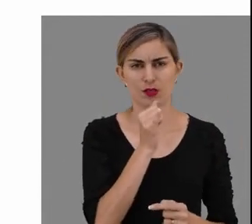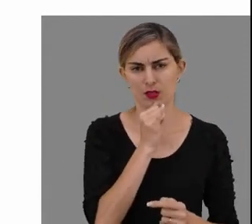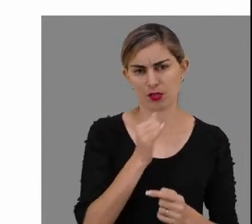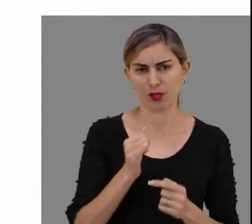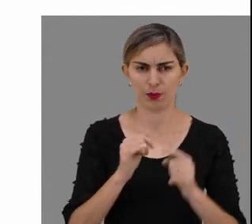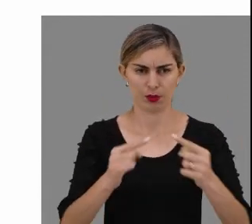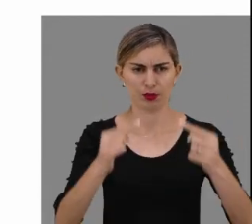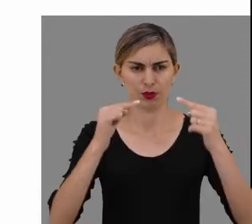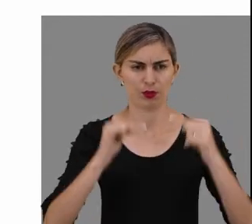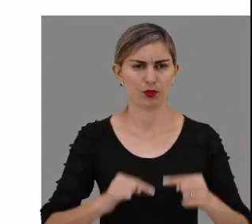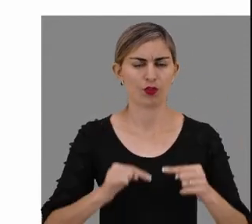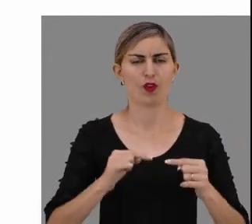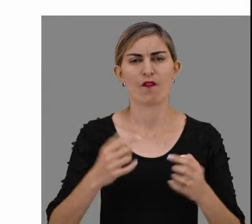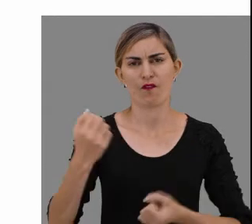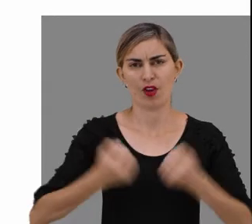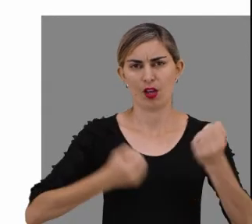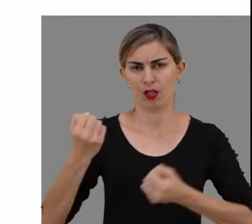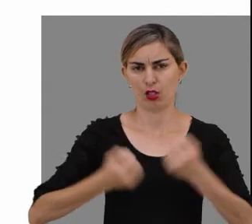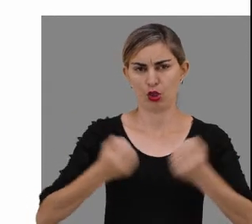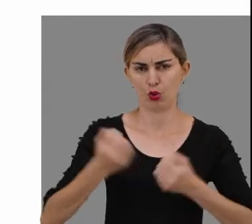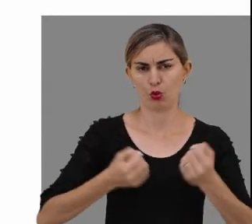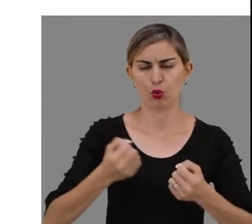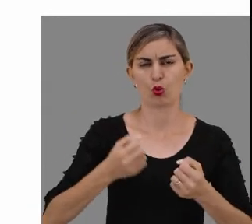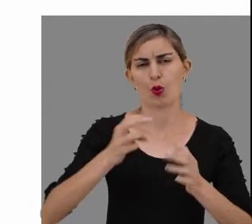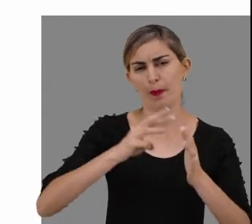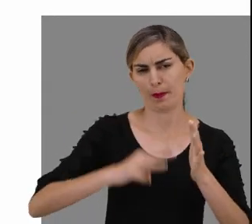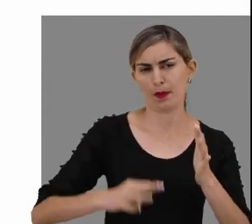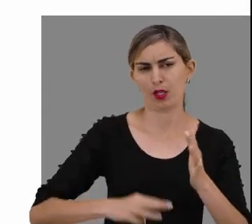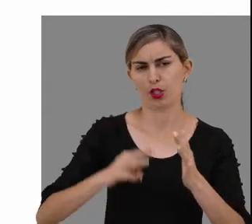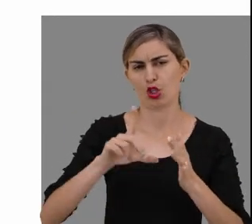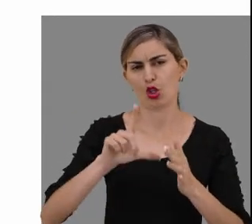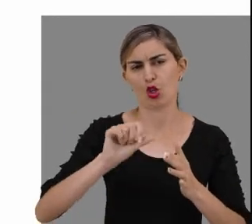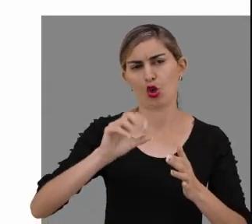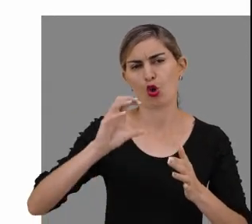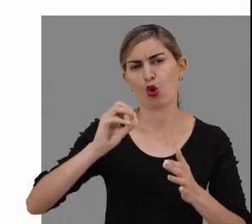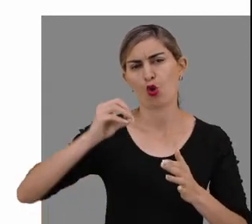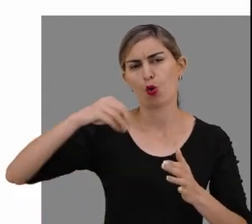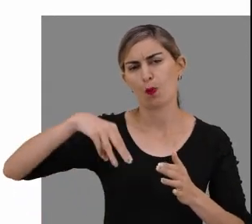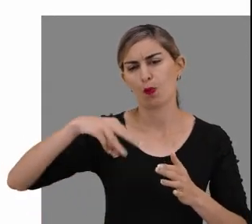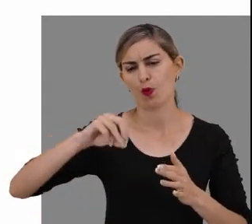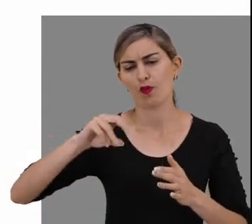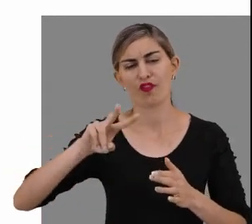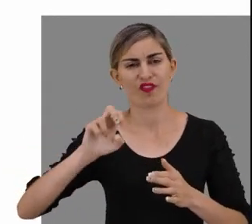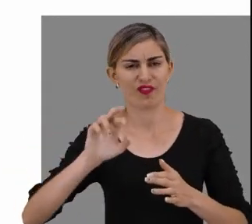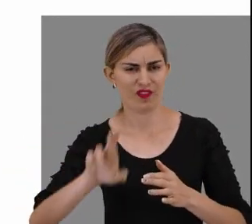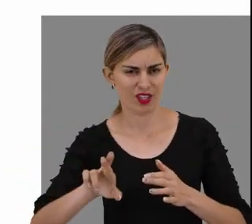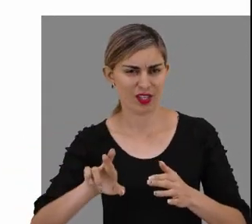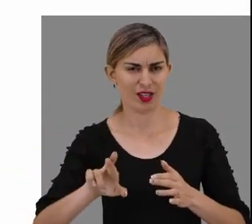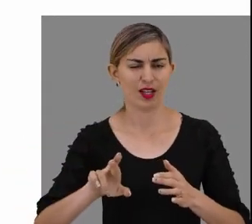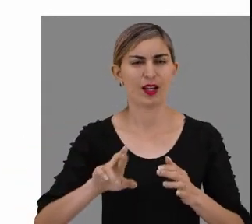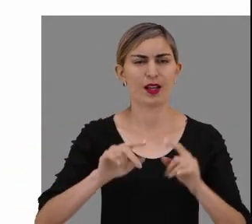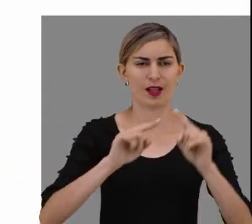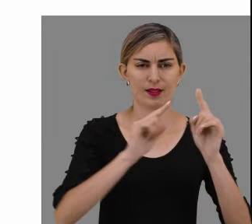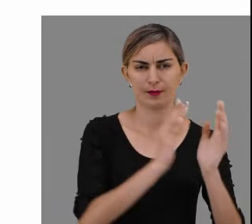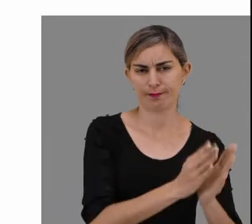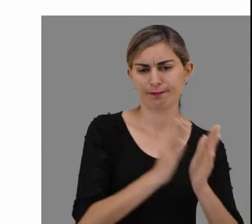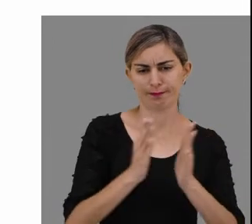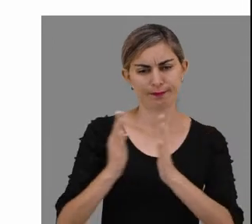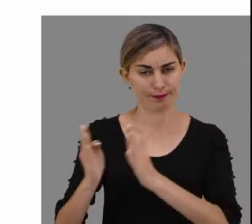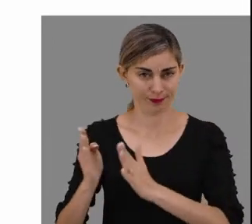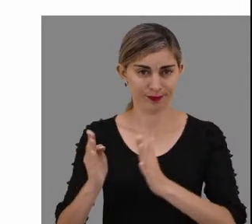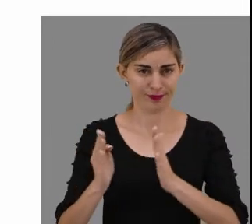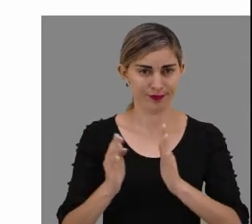por exemplo, uma classe abstrata veículo, com o método locomover abstrato. As